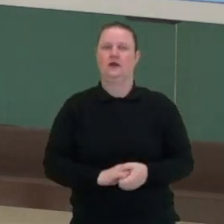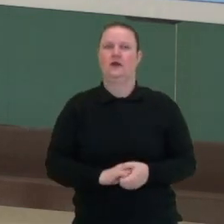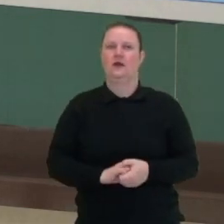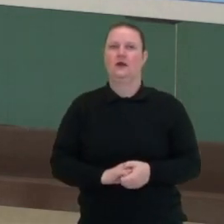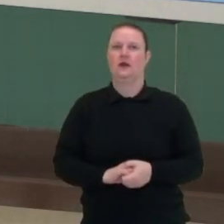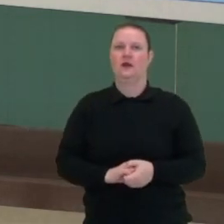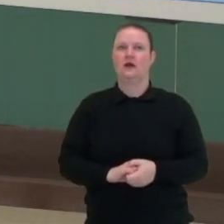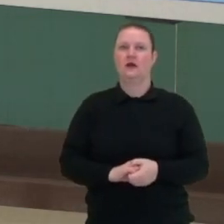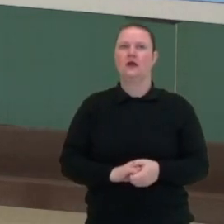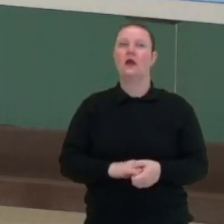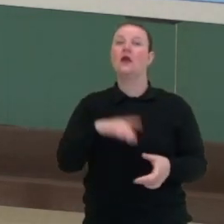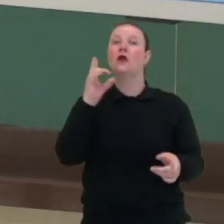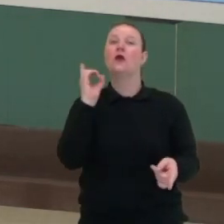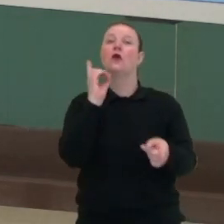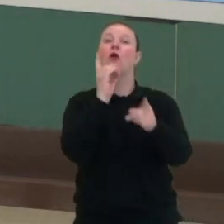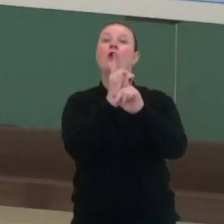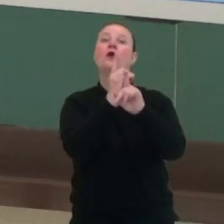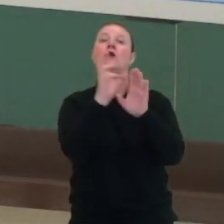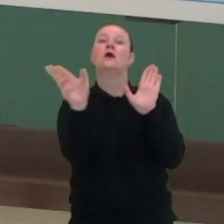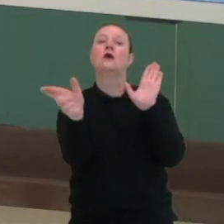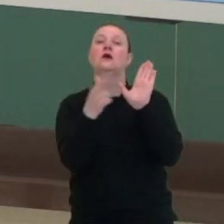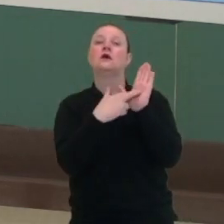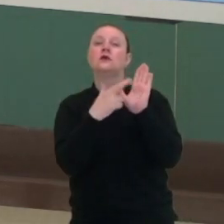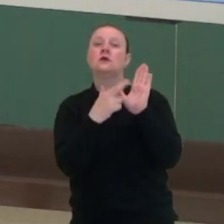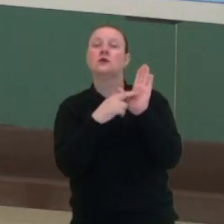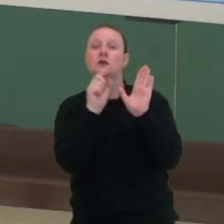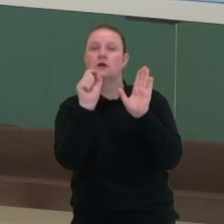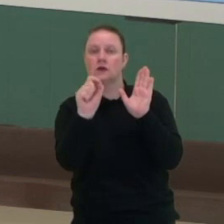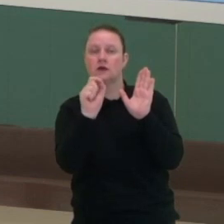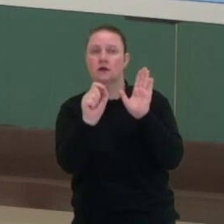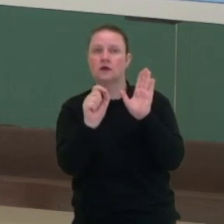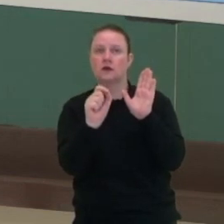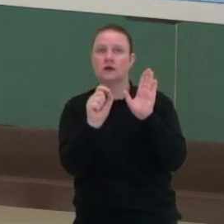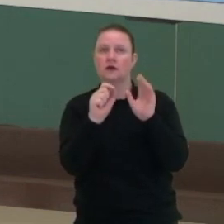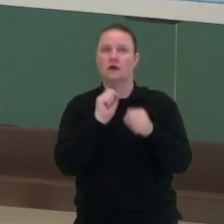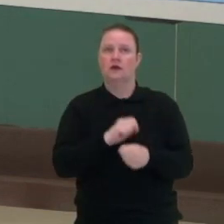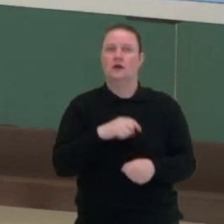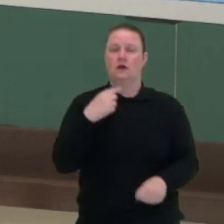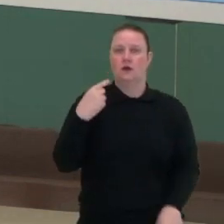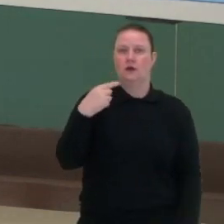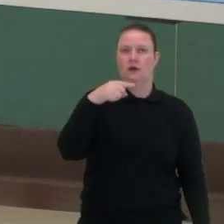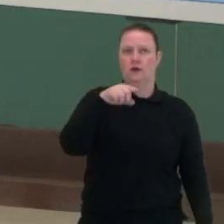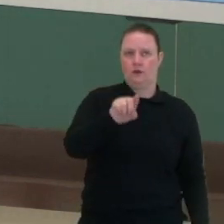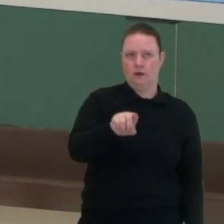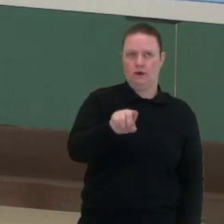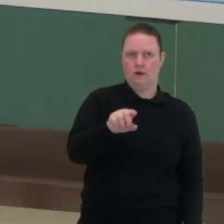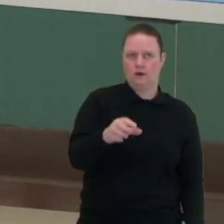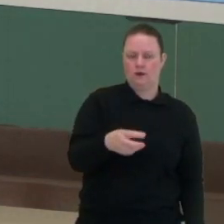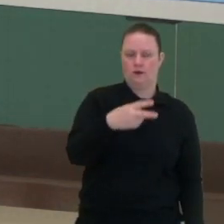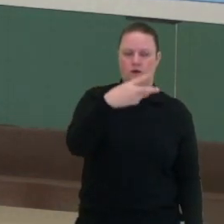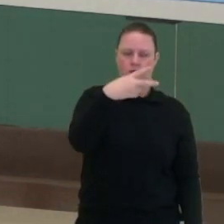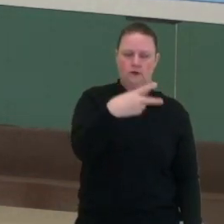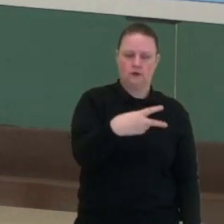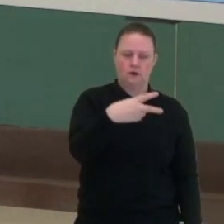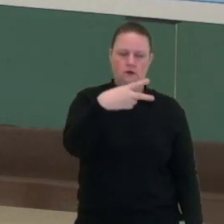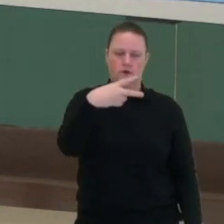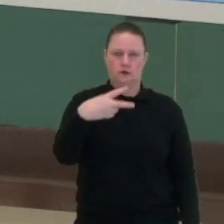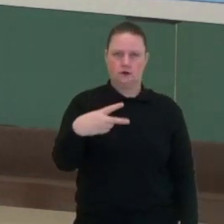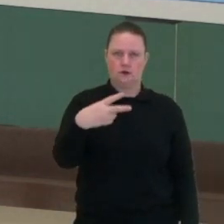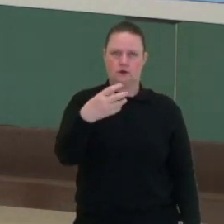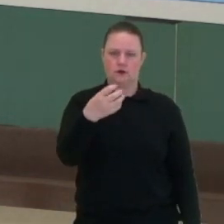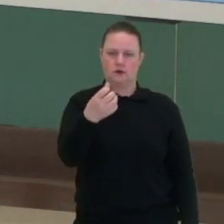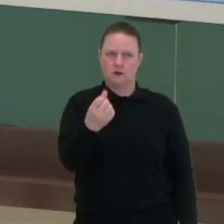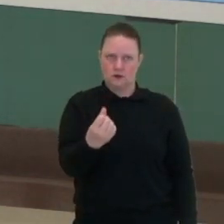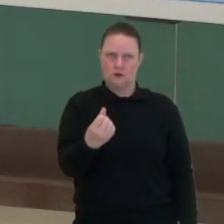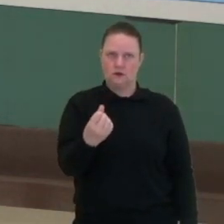tá? Nós chegamos à conclusão, olha lá a soma, de que a área total dessa caixa é igual